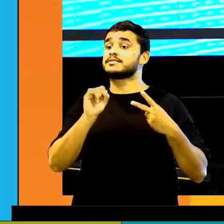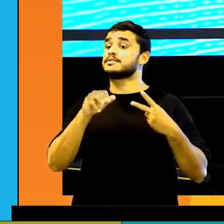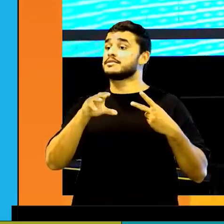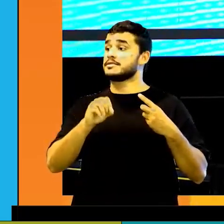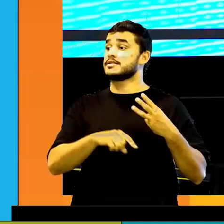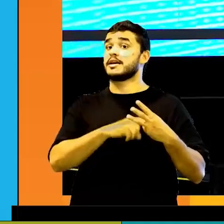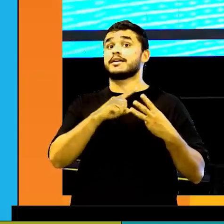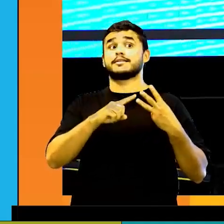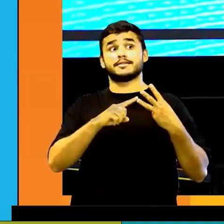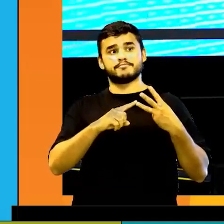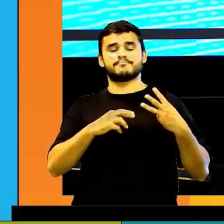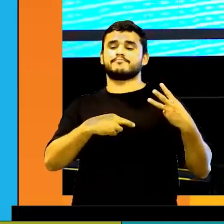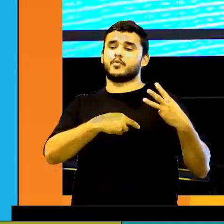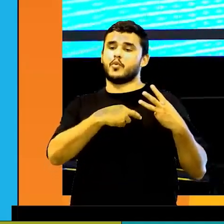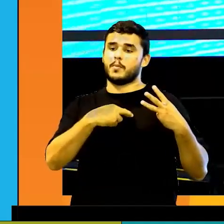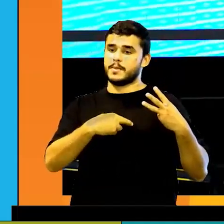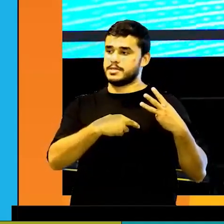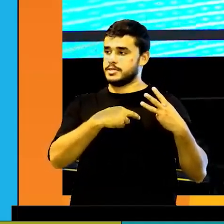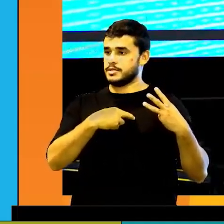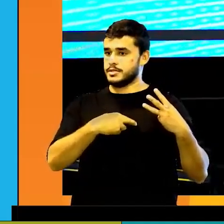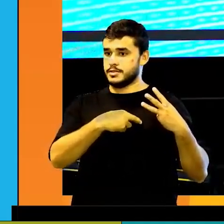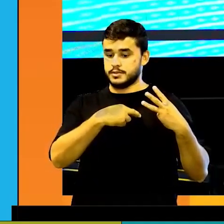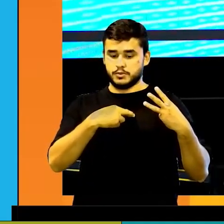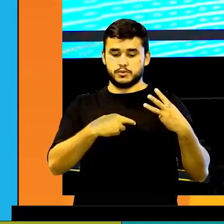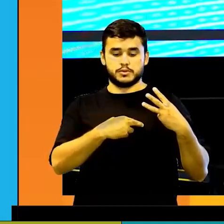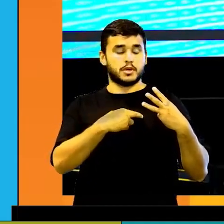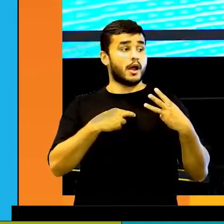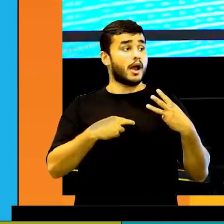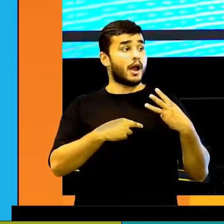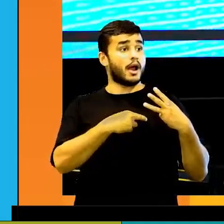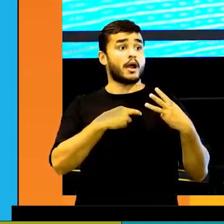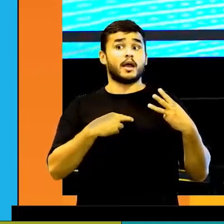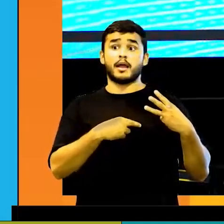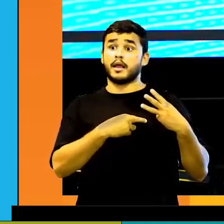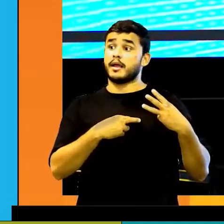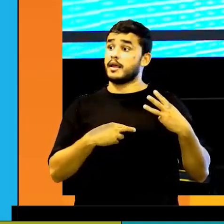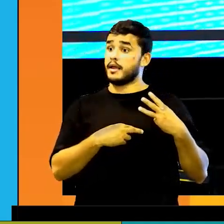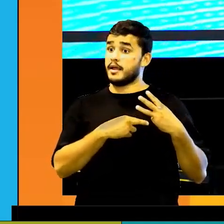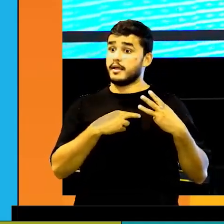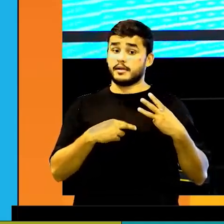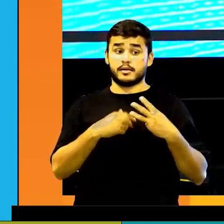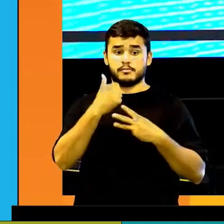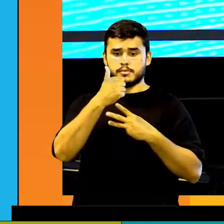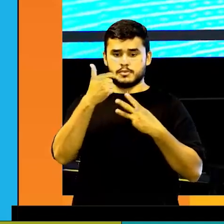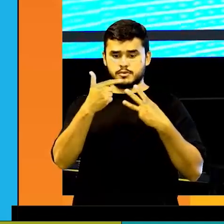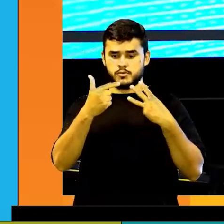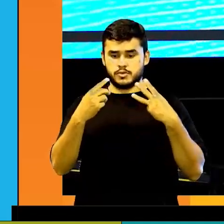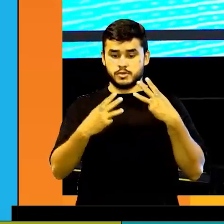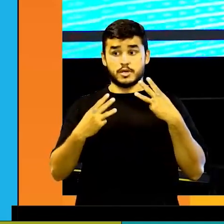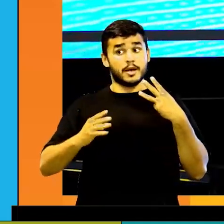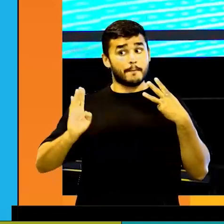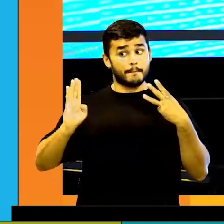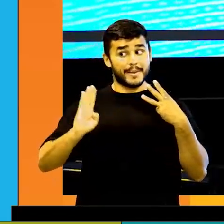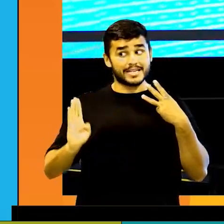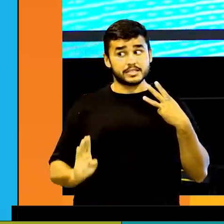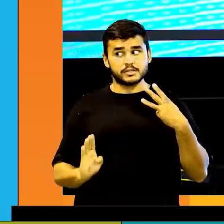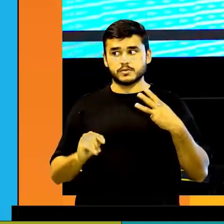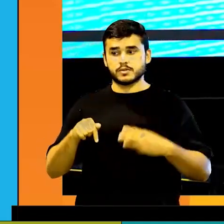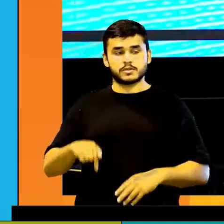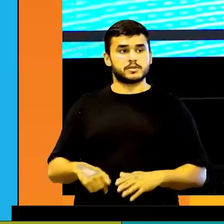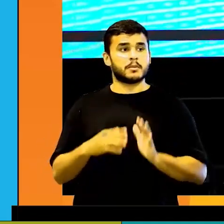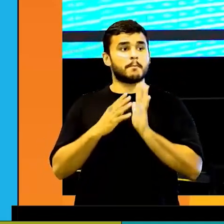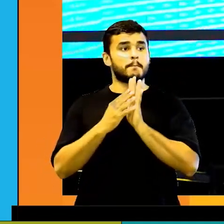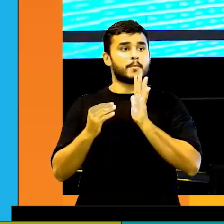vem romantismo. Romantismo foi a terceira escola literária na história da literatura